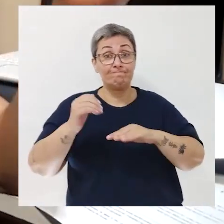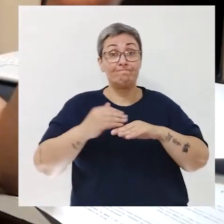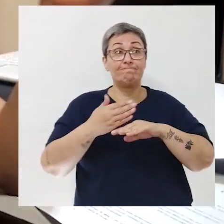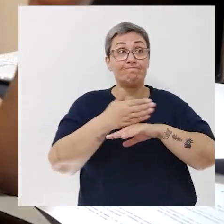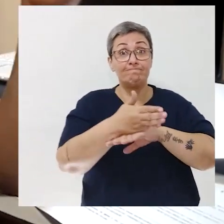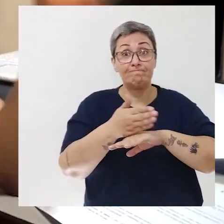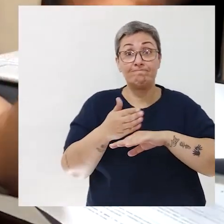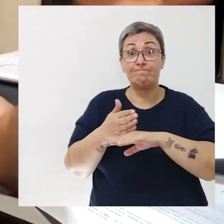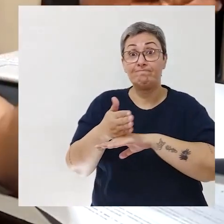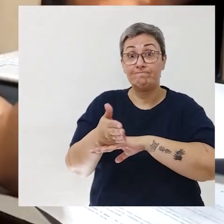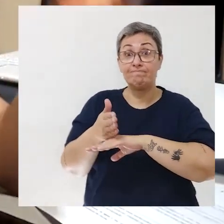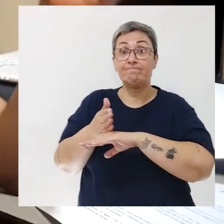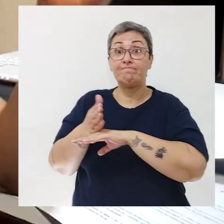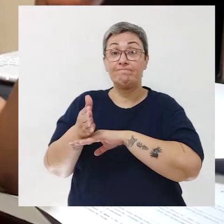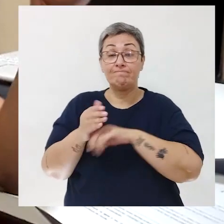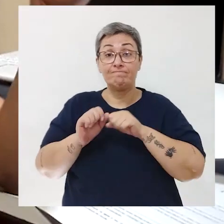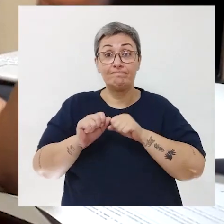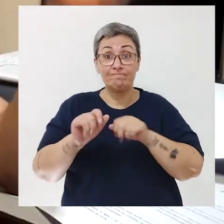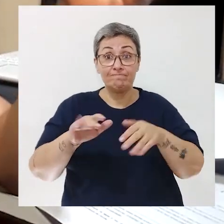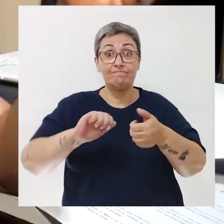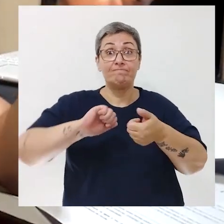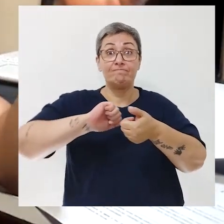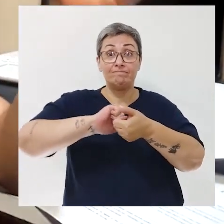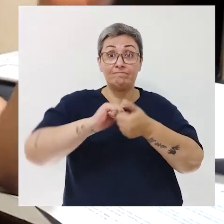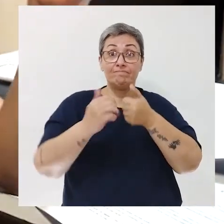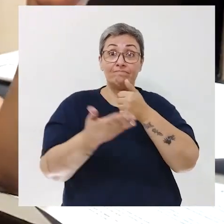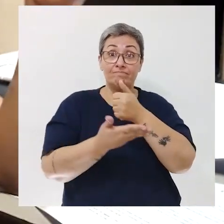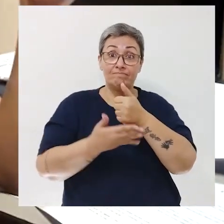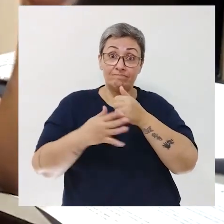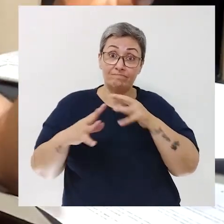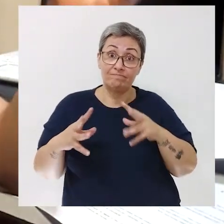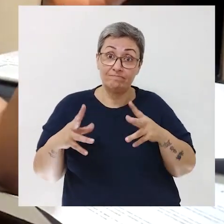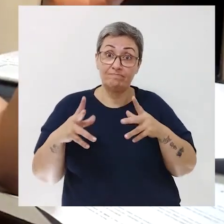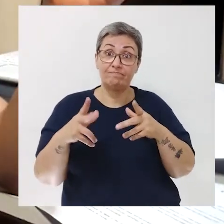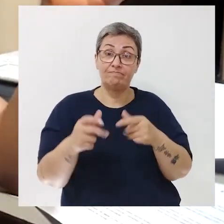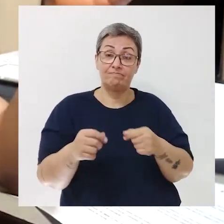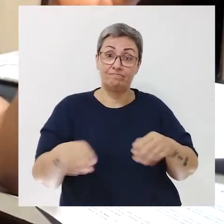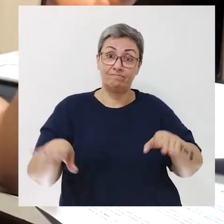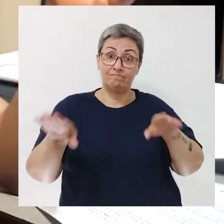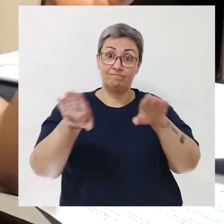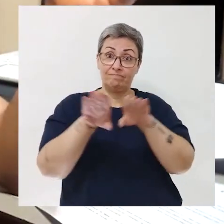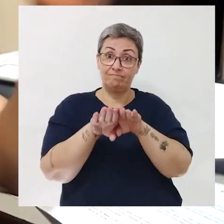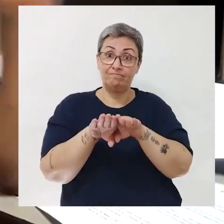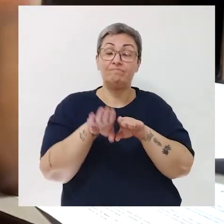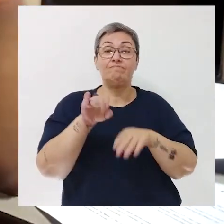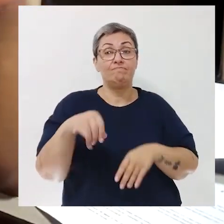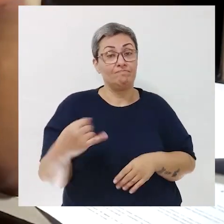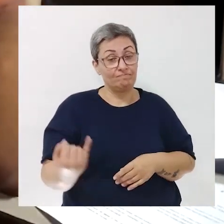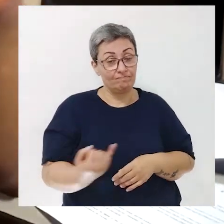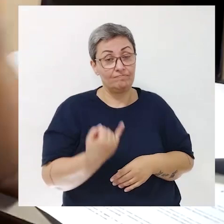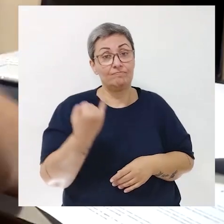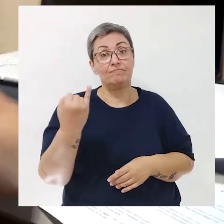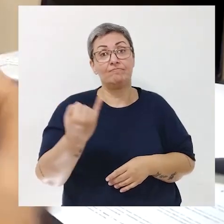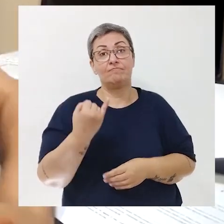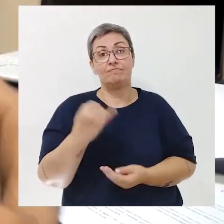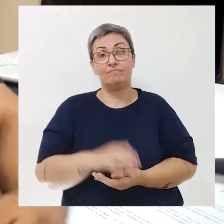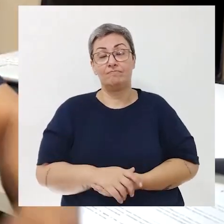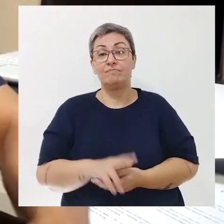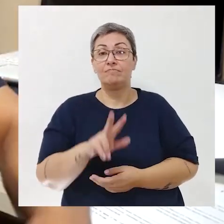esse recurso básico, com qualidade, a todos, né? Isso é muito